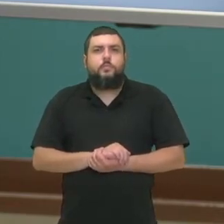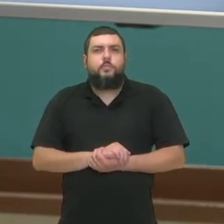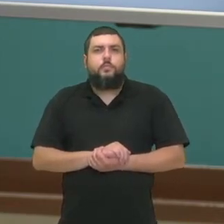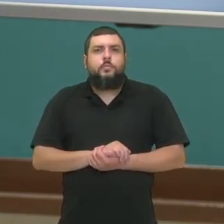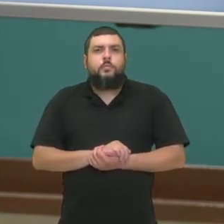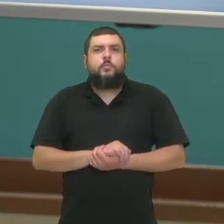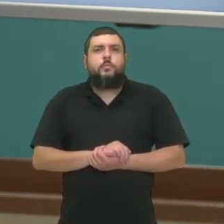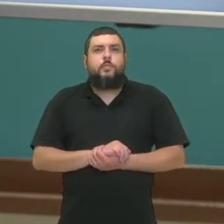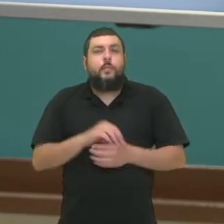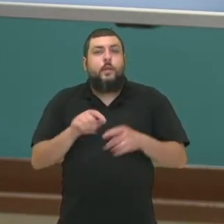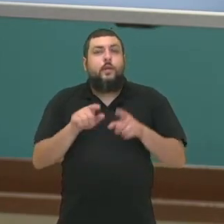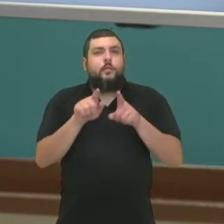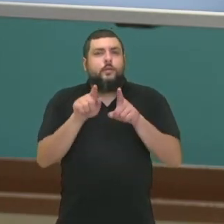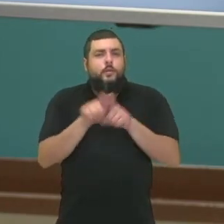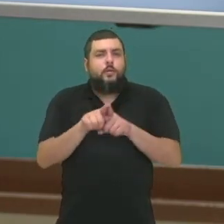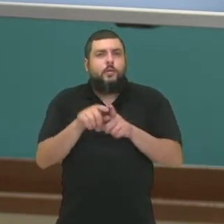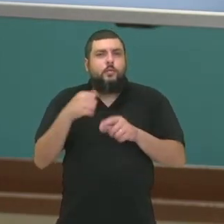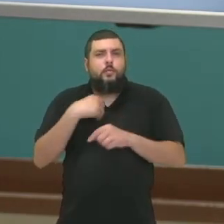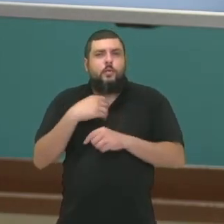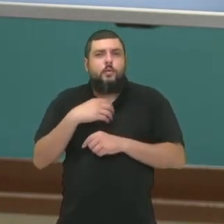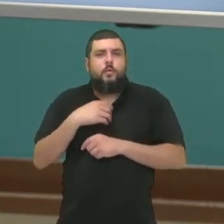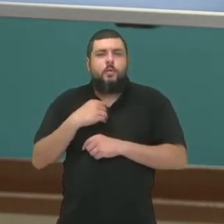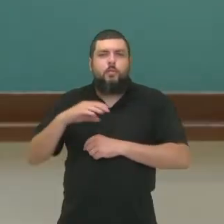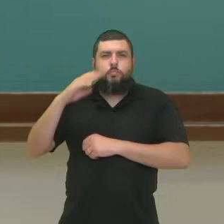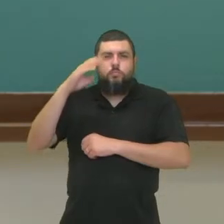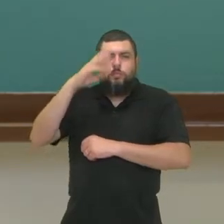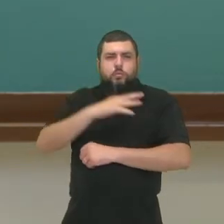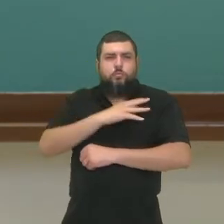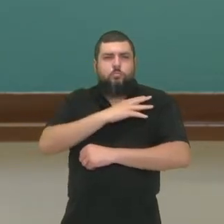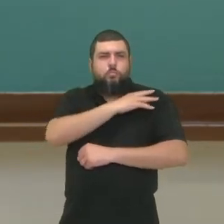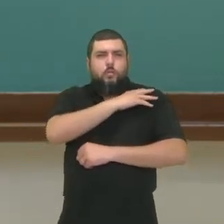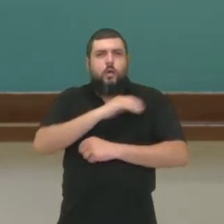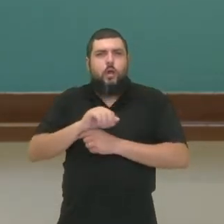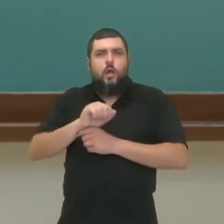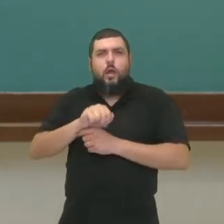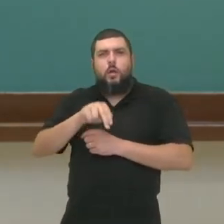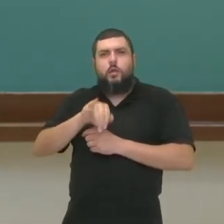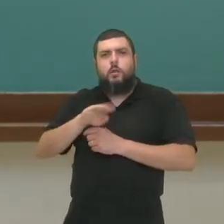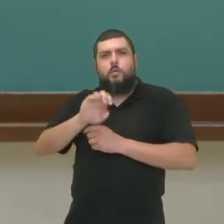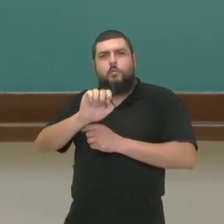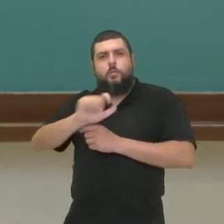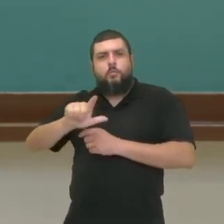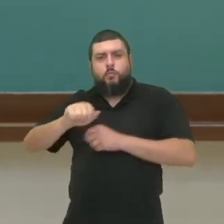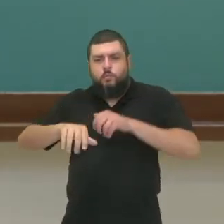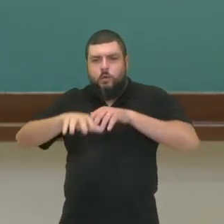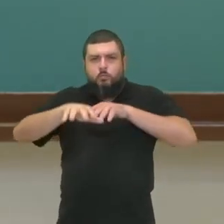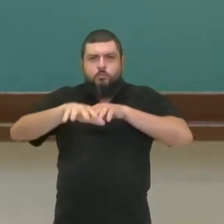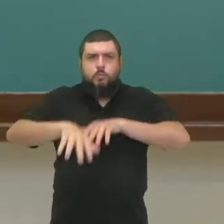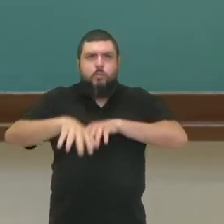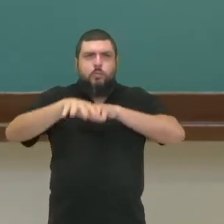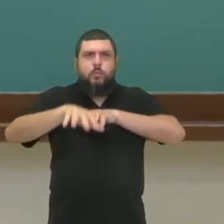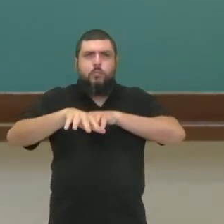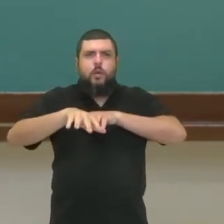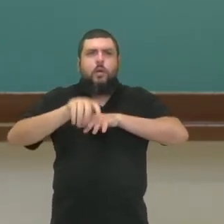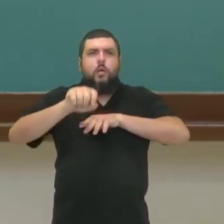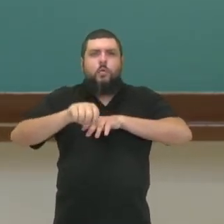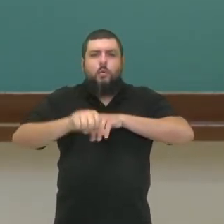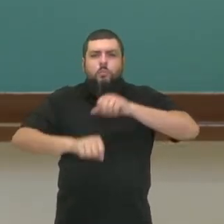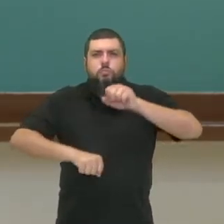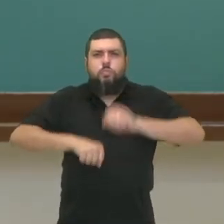famoso general Aníbal, com seu poderoso exército de elefantes, que